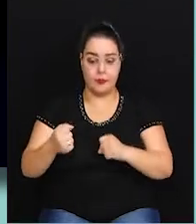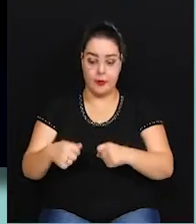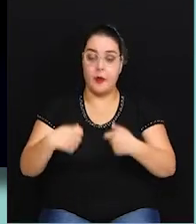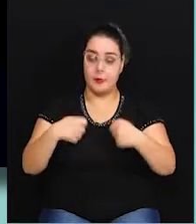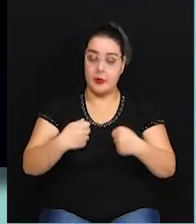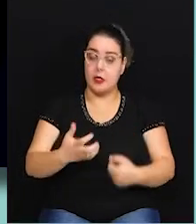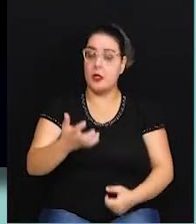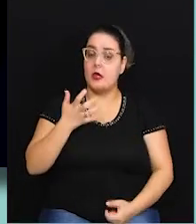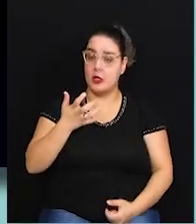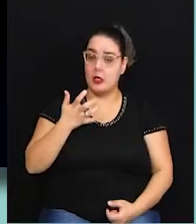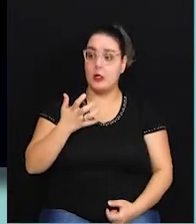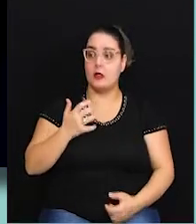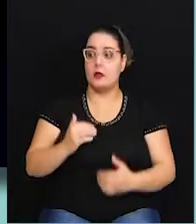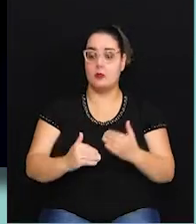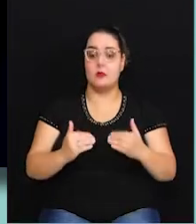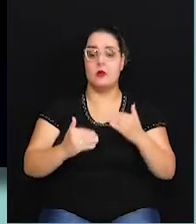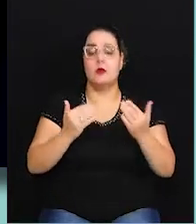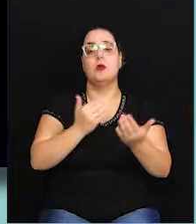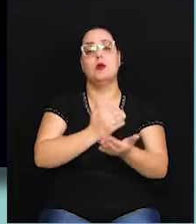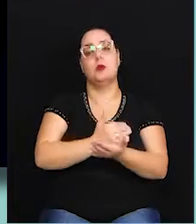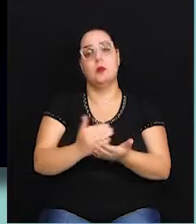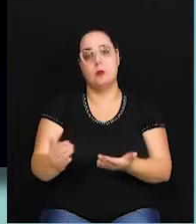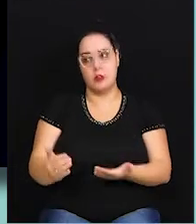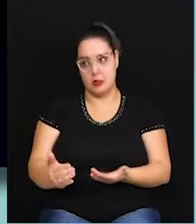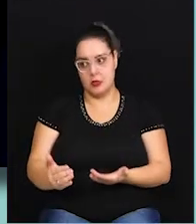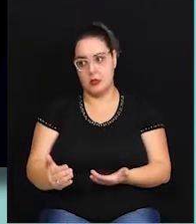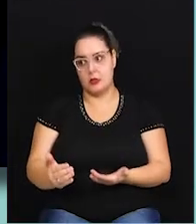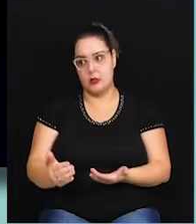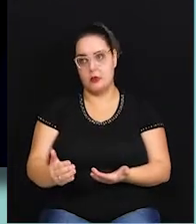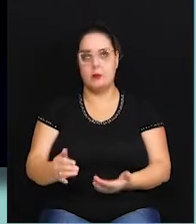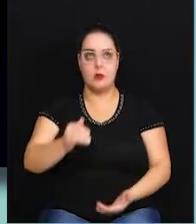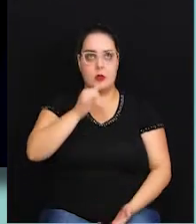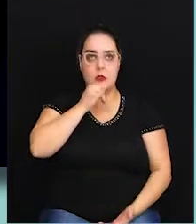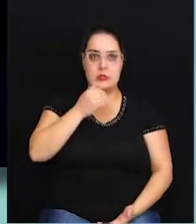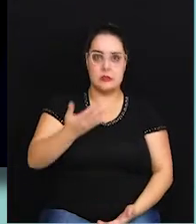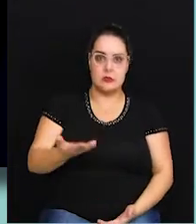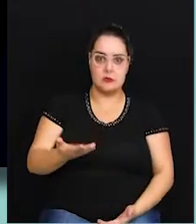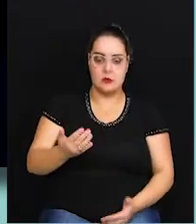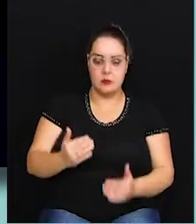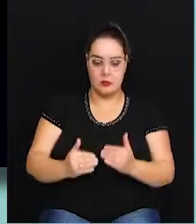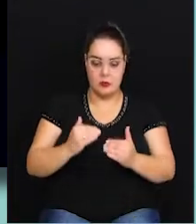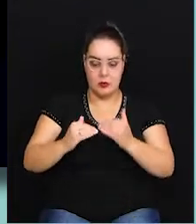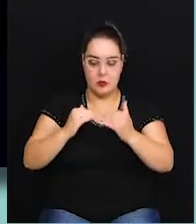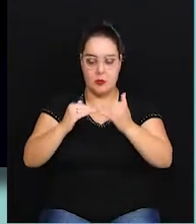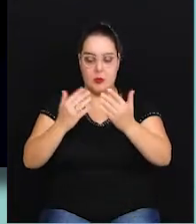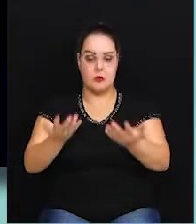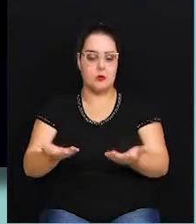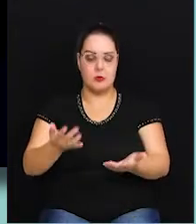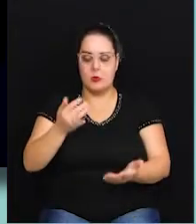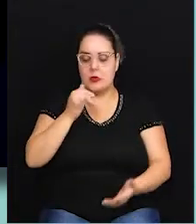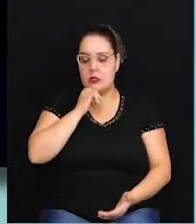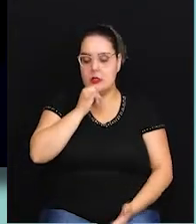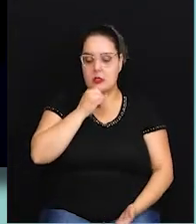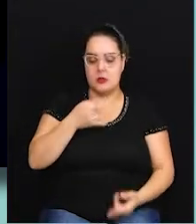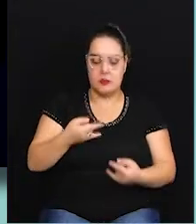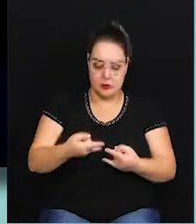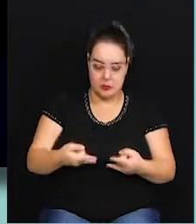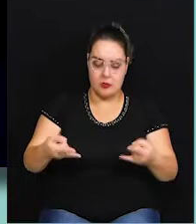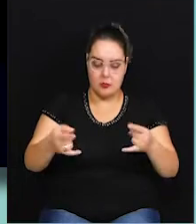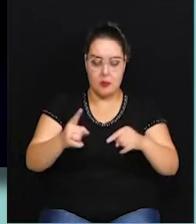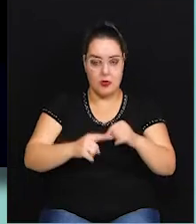precisaria querer produzir, então, começar ali, se começar, por exemplo, vamos produzir o